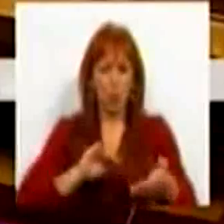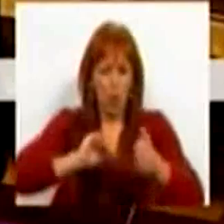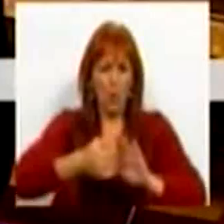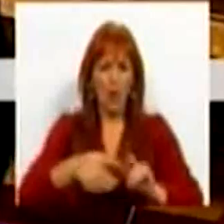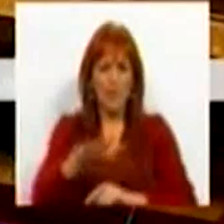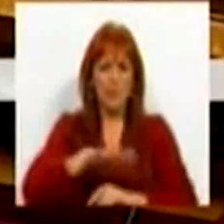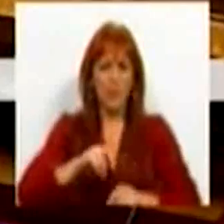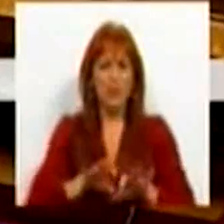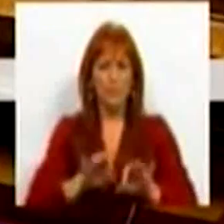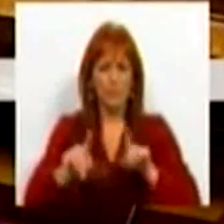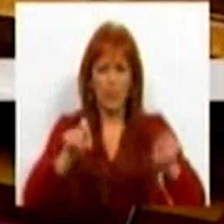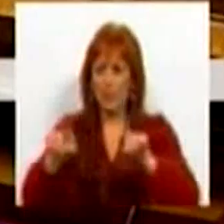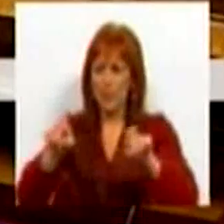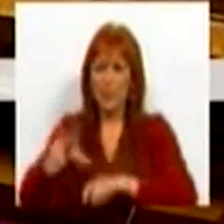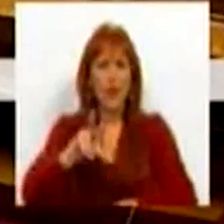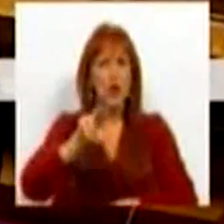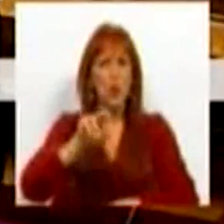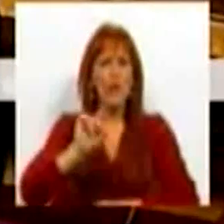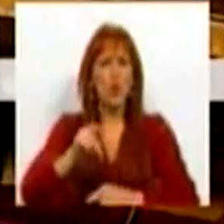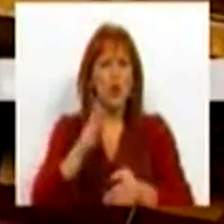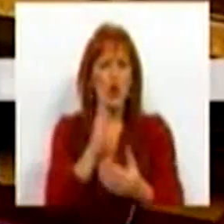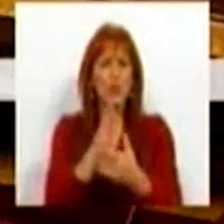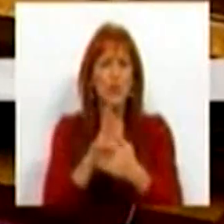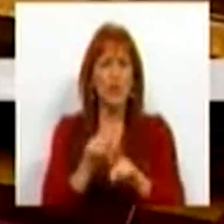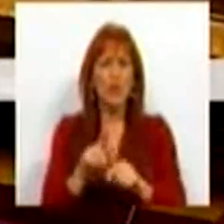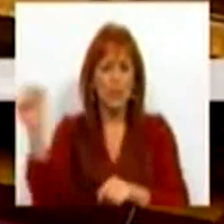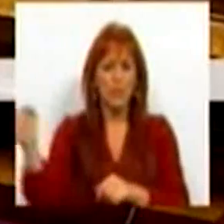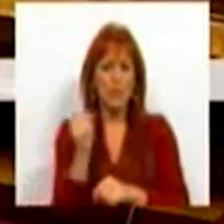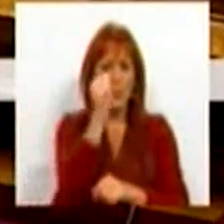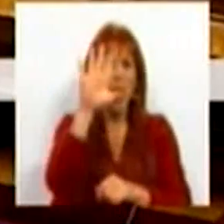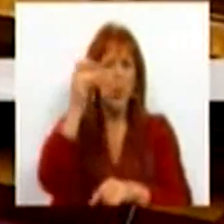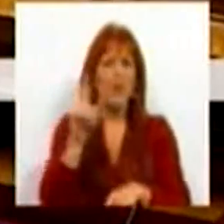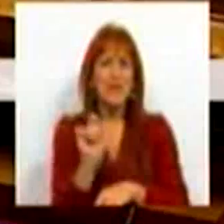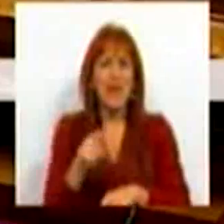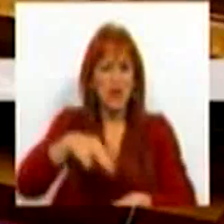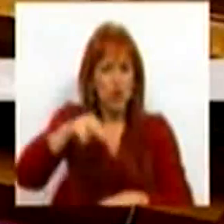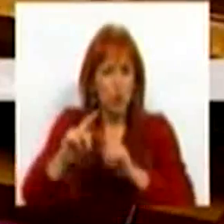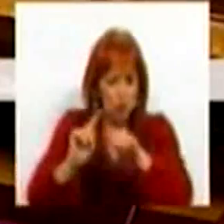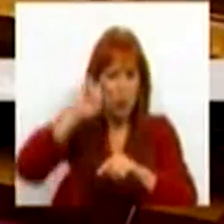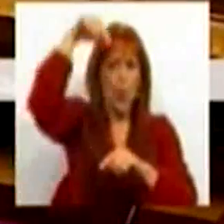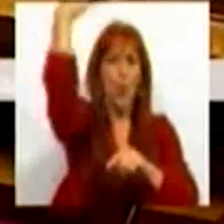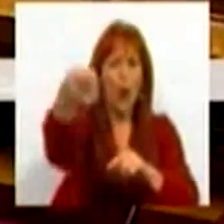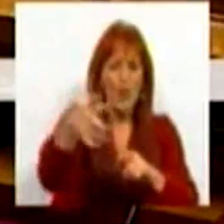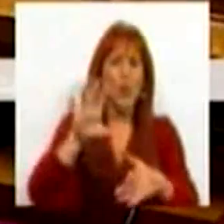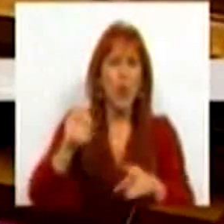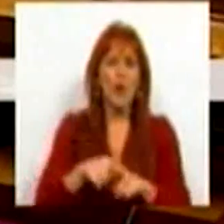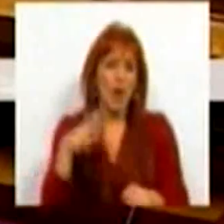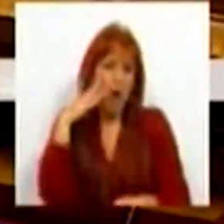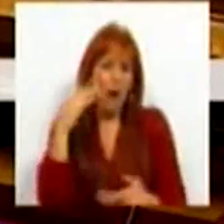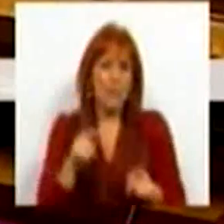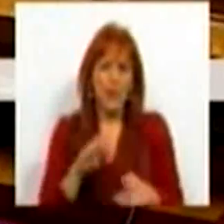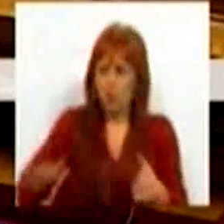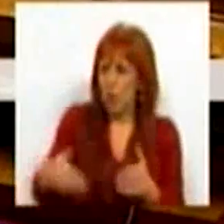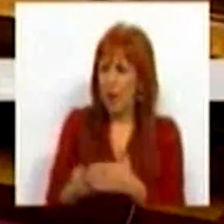prova nacional de seriação, em novembro, cujo processo de colocação acontece no mês de junho do ano seguinte, quando, por norma,